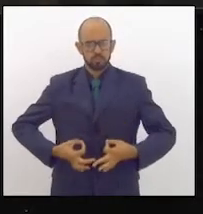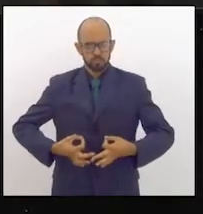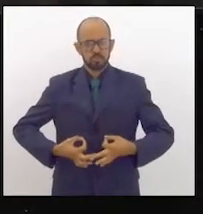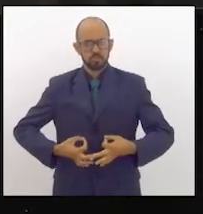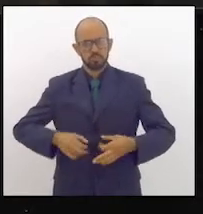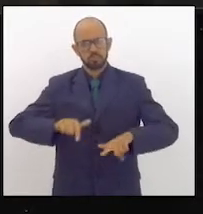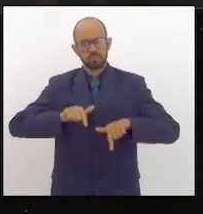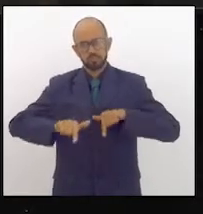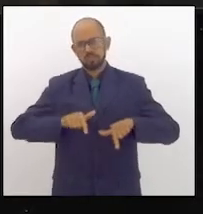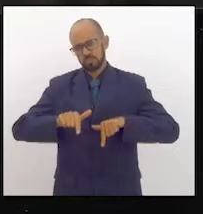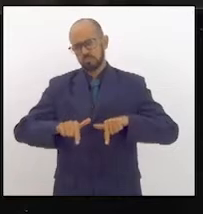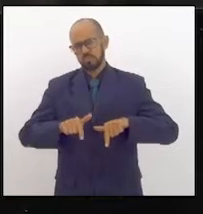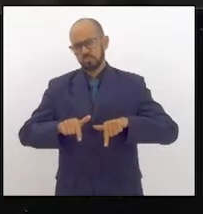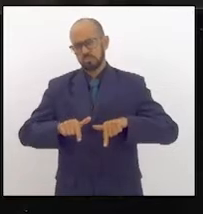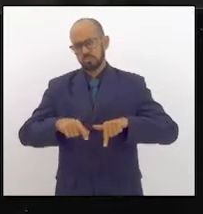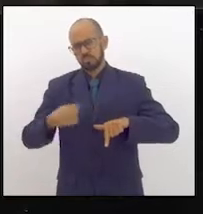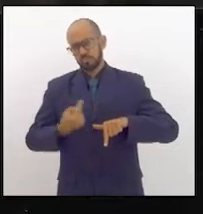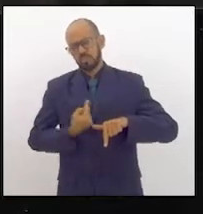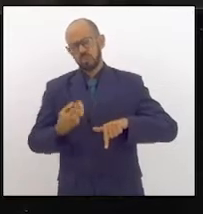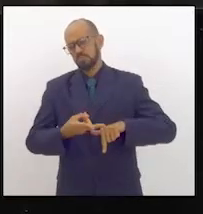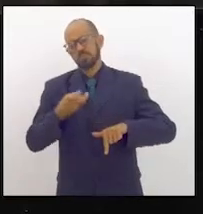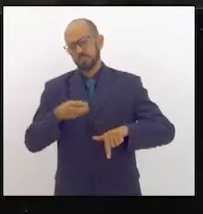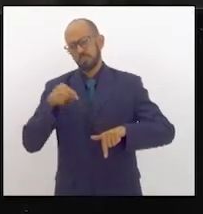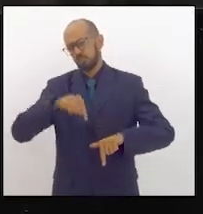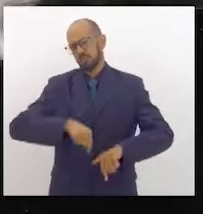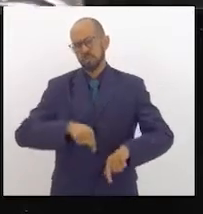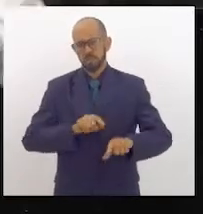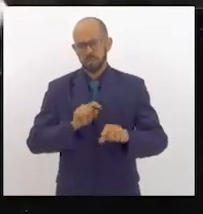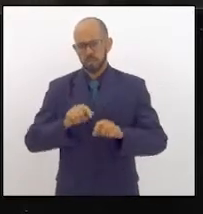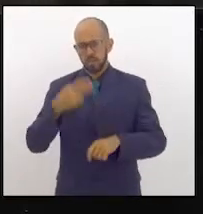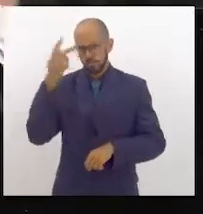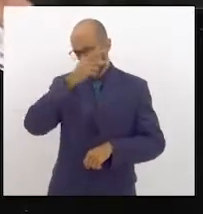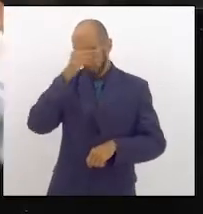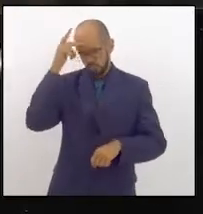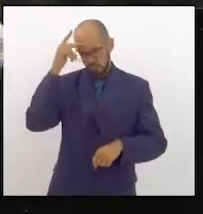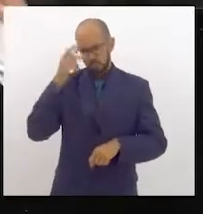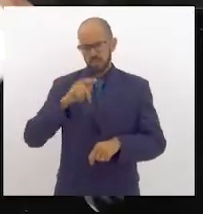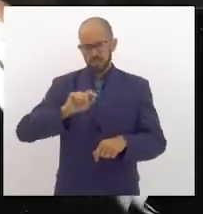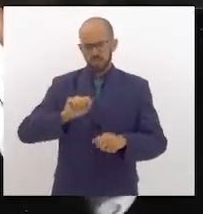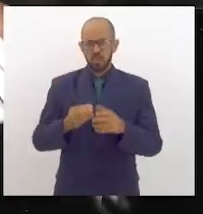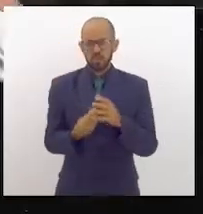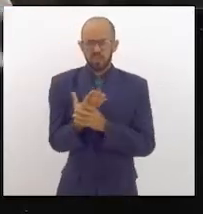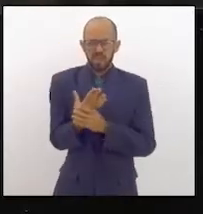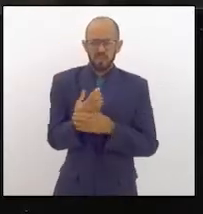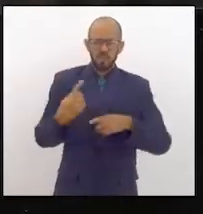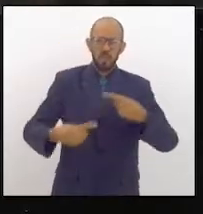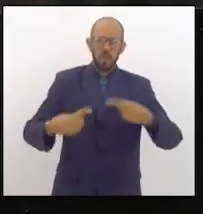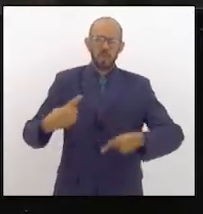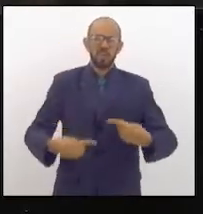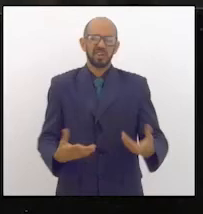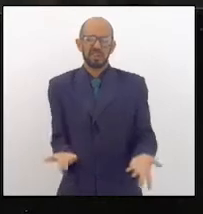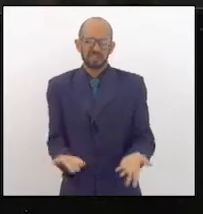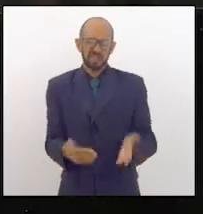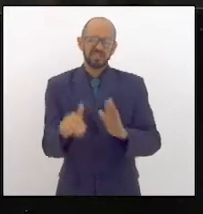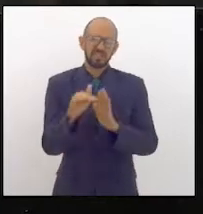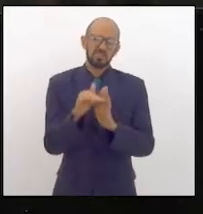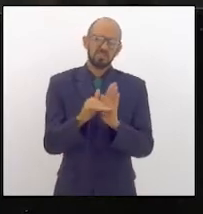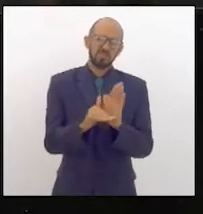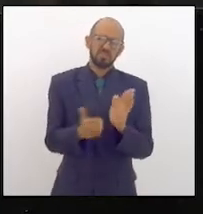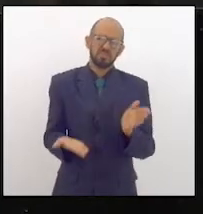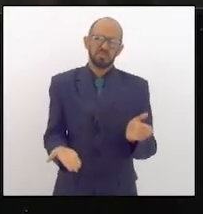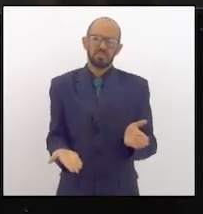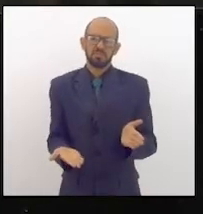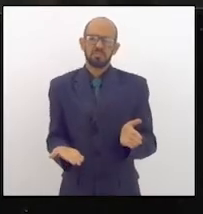serviço que a gente se depara aqui com pessoas que estão politizando esse processo